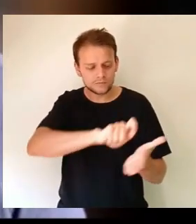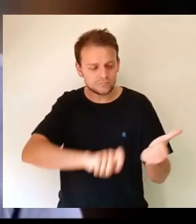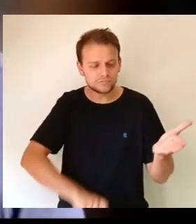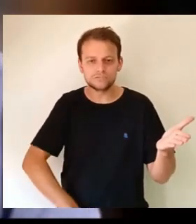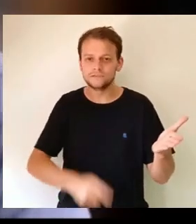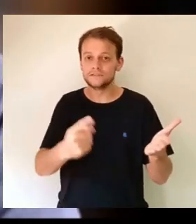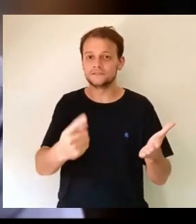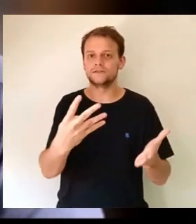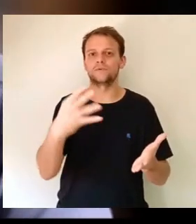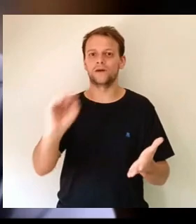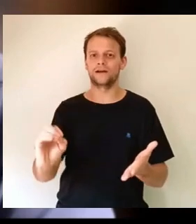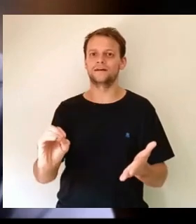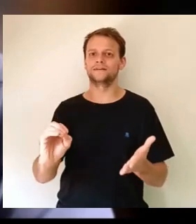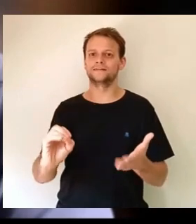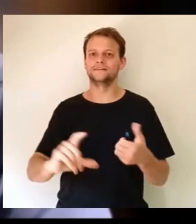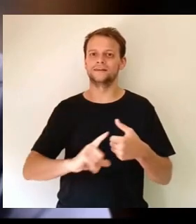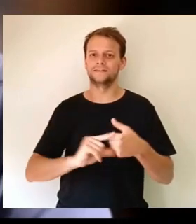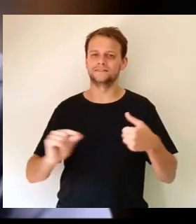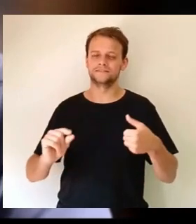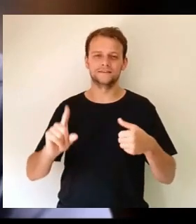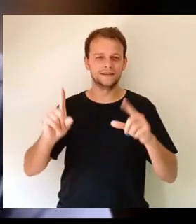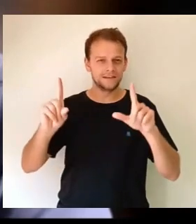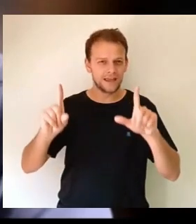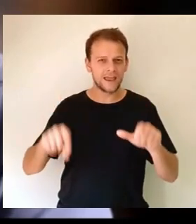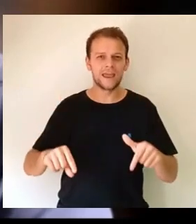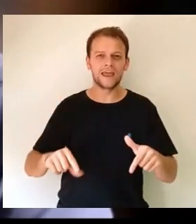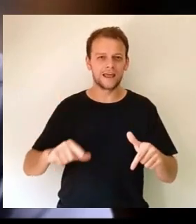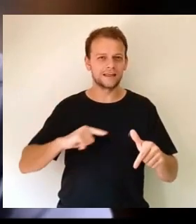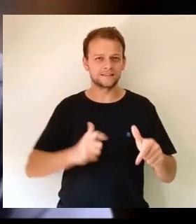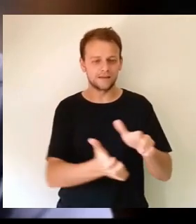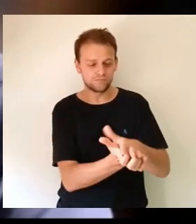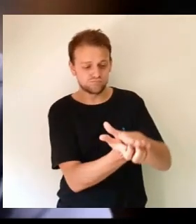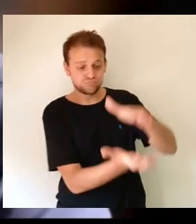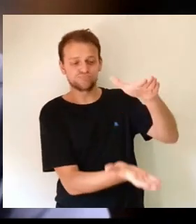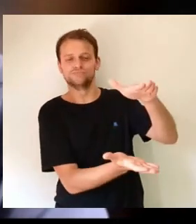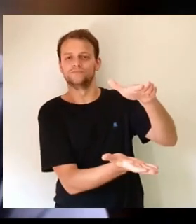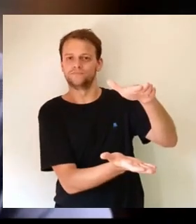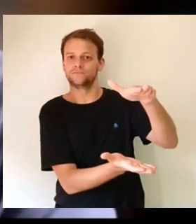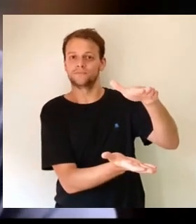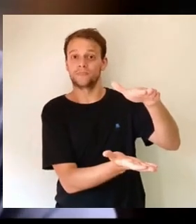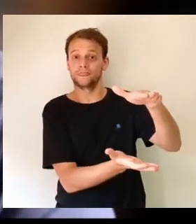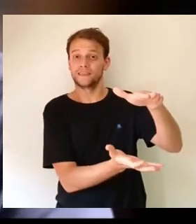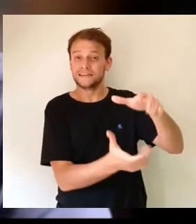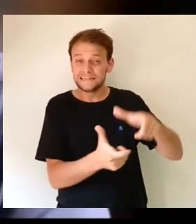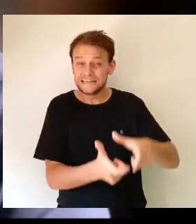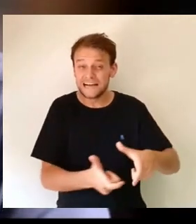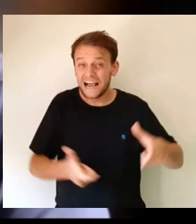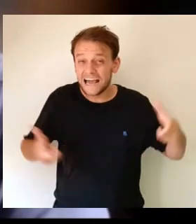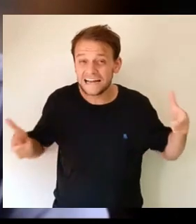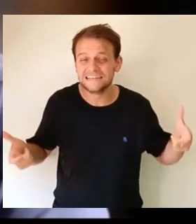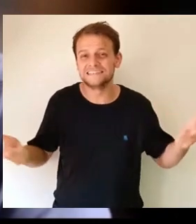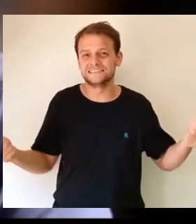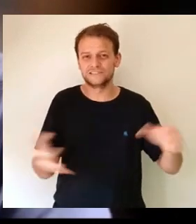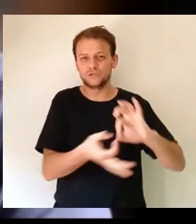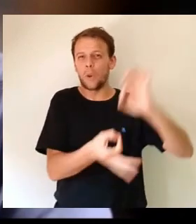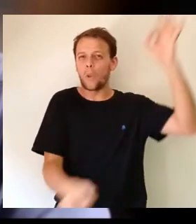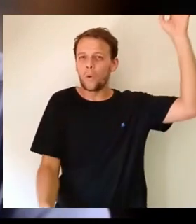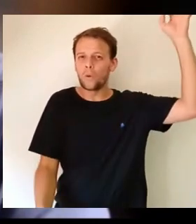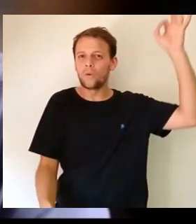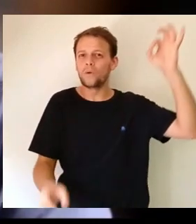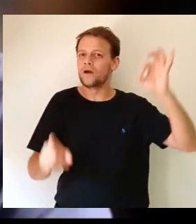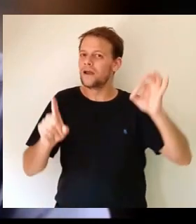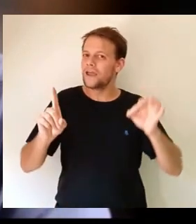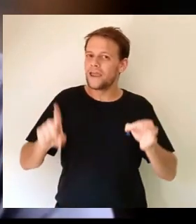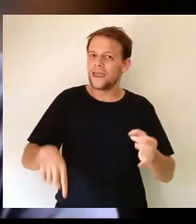tinha bastante coisa escrita. São cerca de 40 artigos, então é bastante artigo. E artigos longos